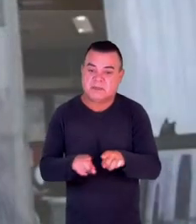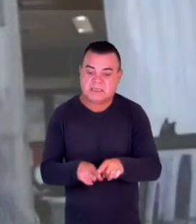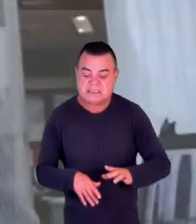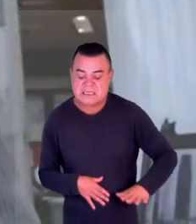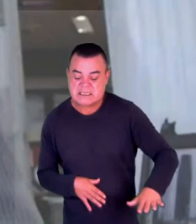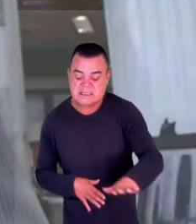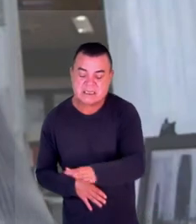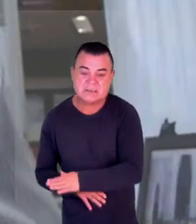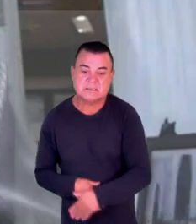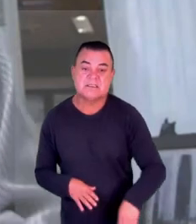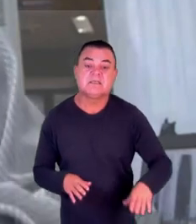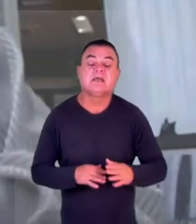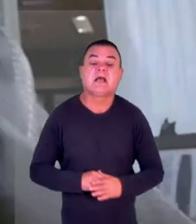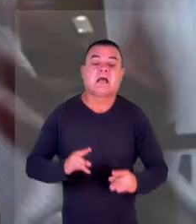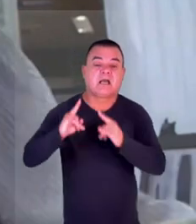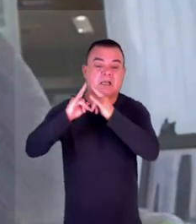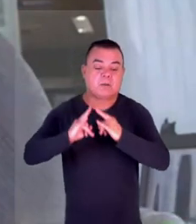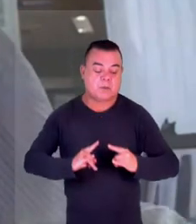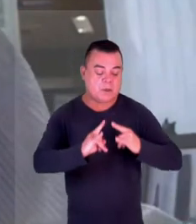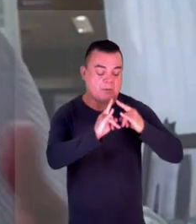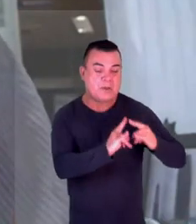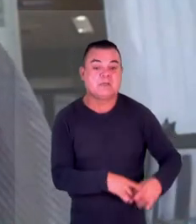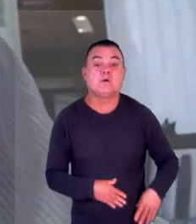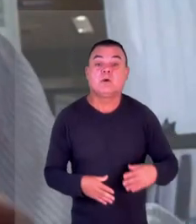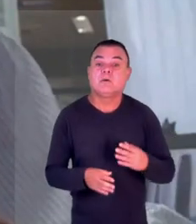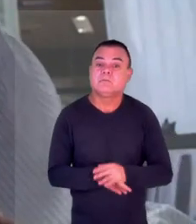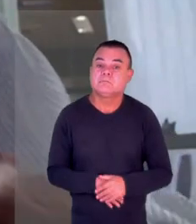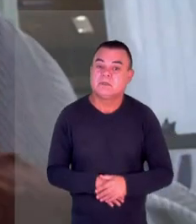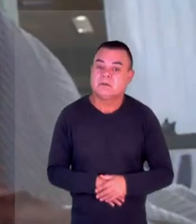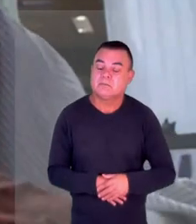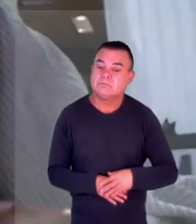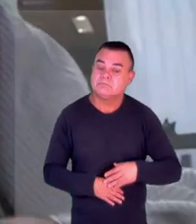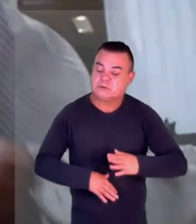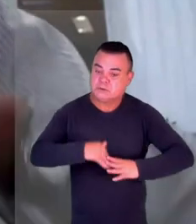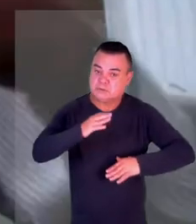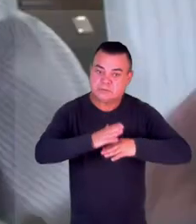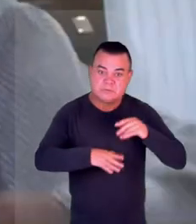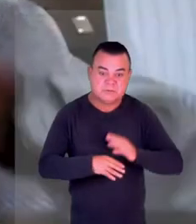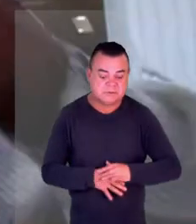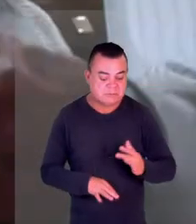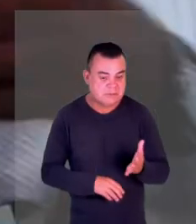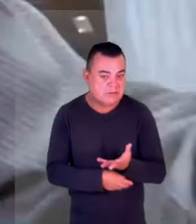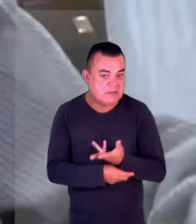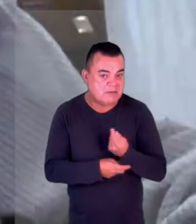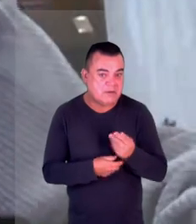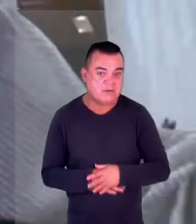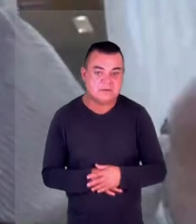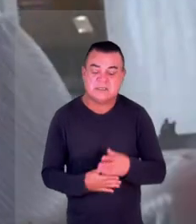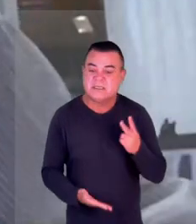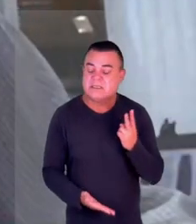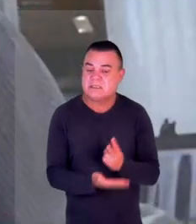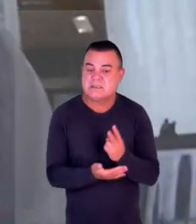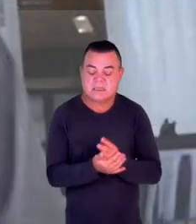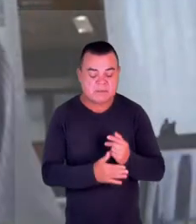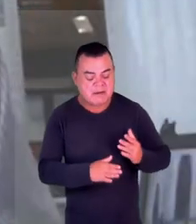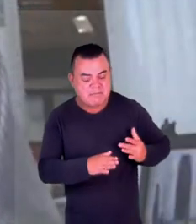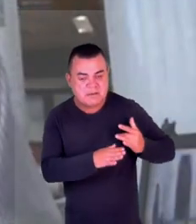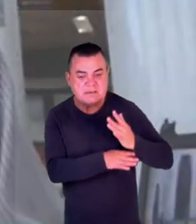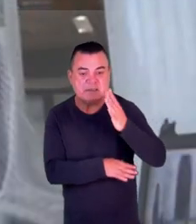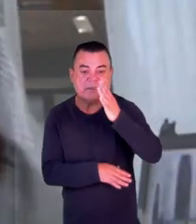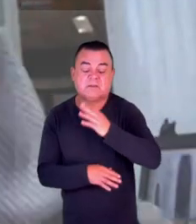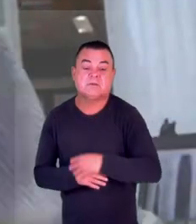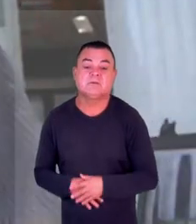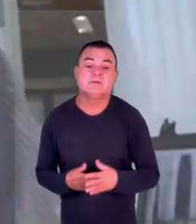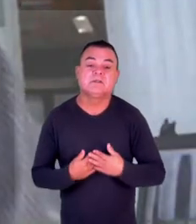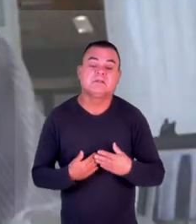acampamentos né uma produção extraordiná e e avançada cada vez mais na Perspectiva né